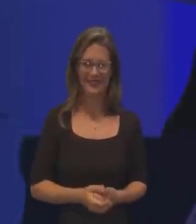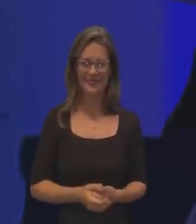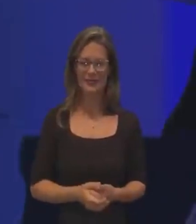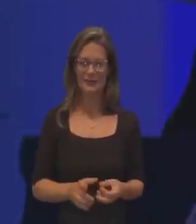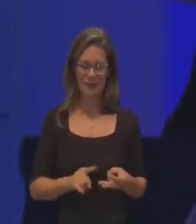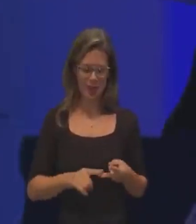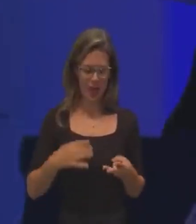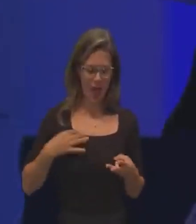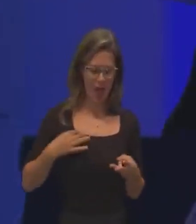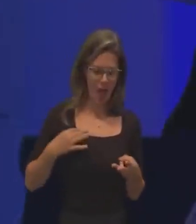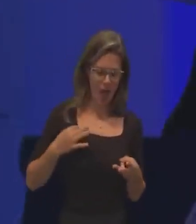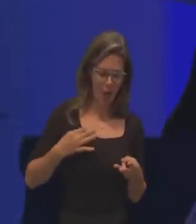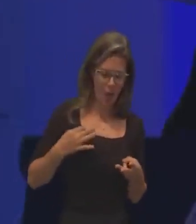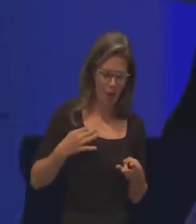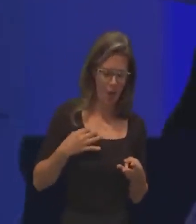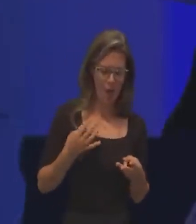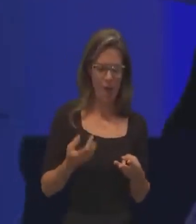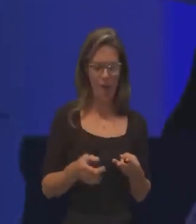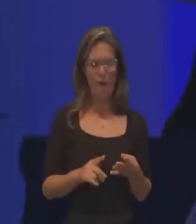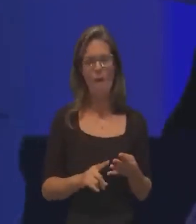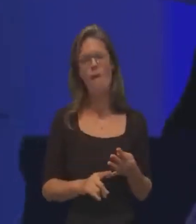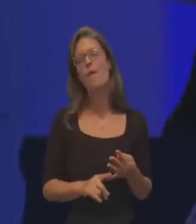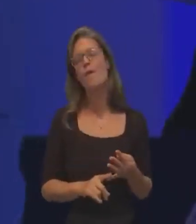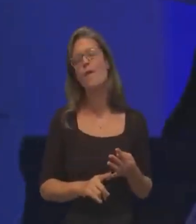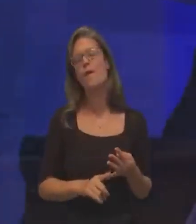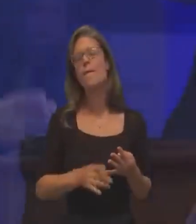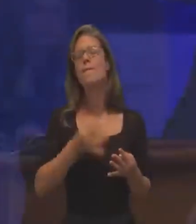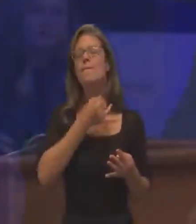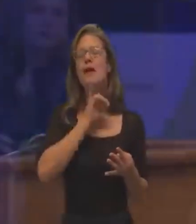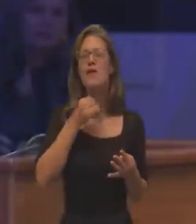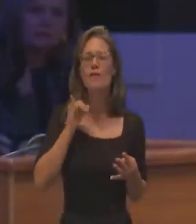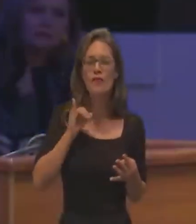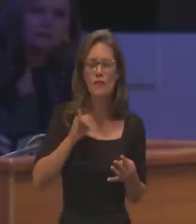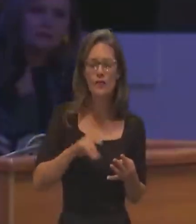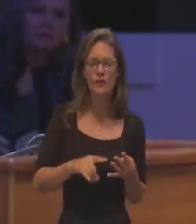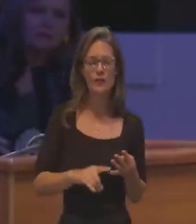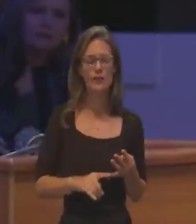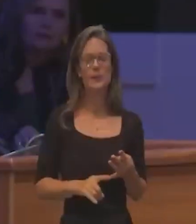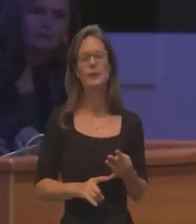As roupas que usamos, os perfumes,